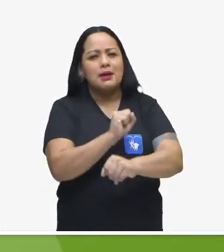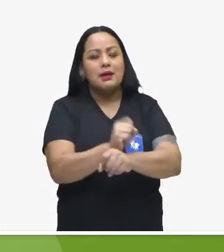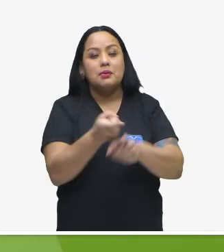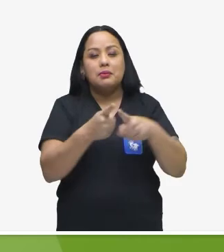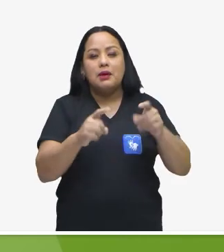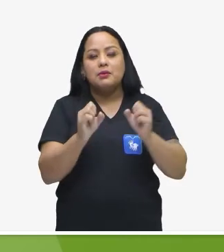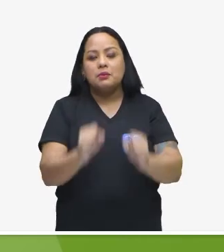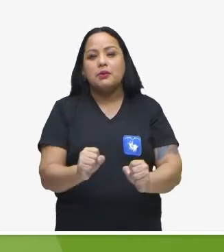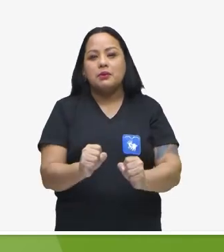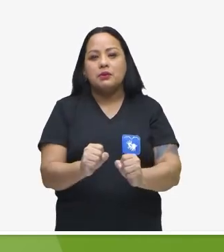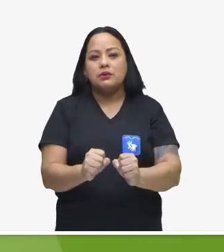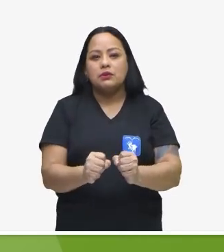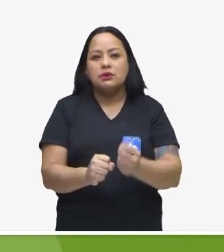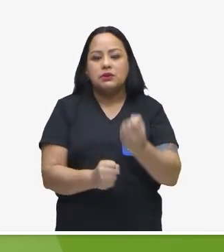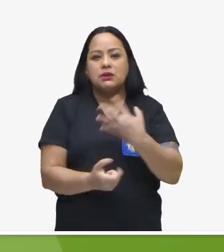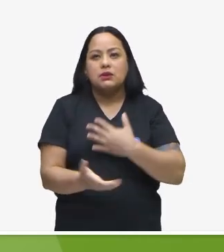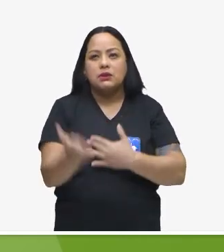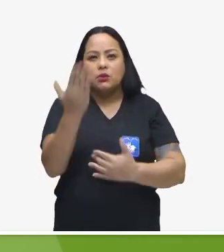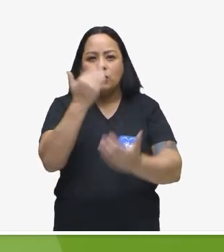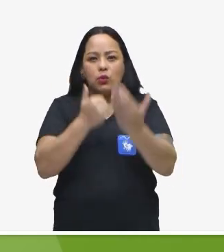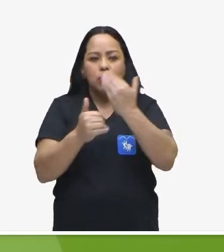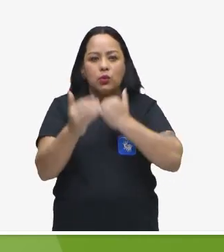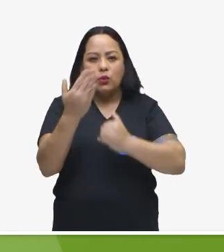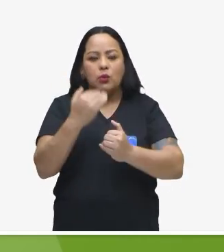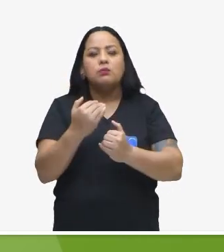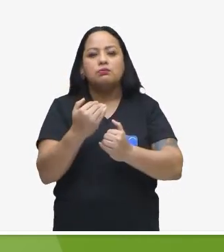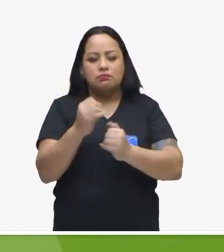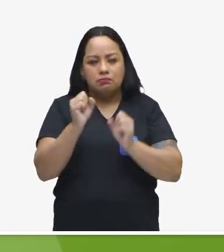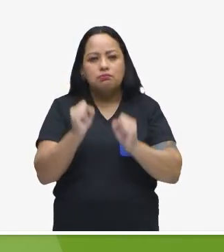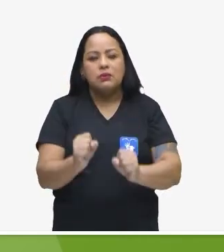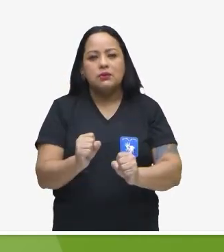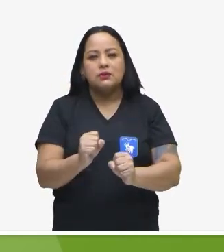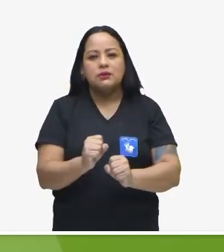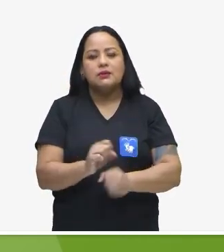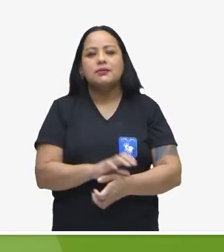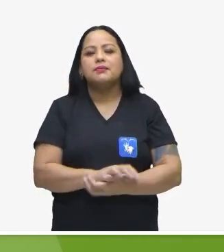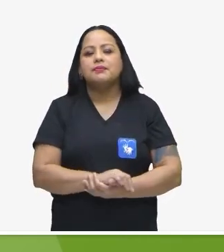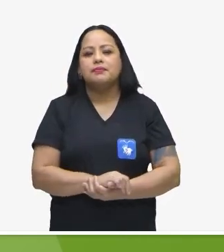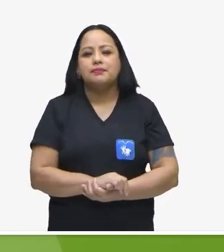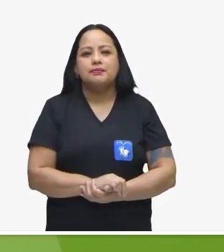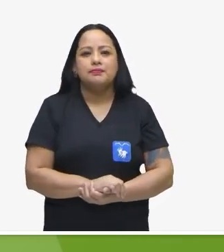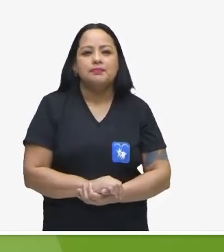filtrar o que chega até eles e assim eles se alimentam, tá bom?